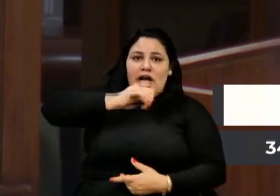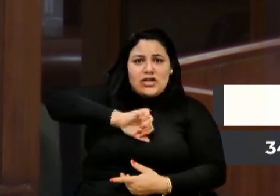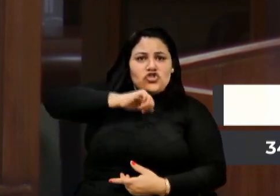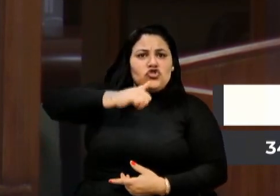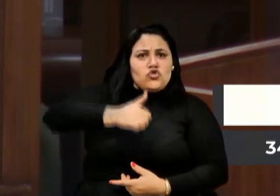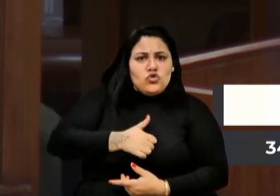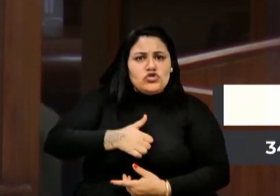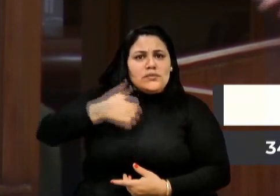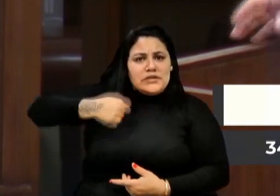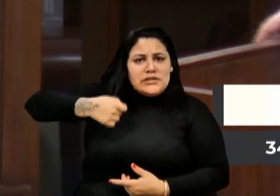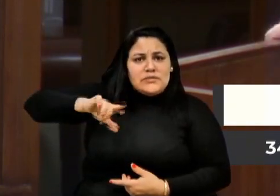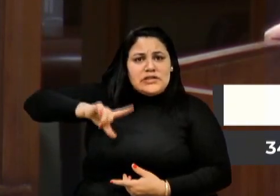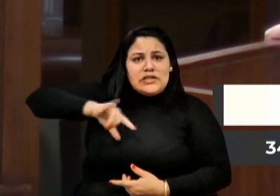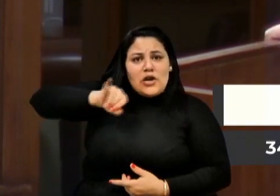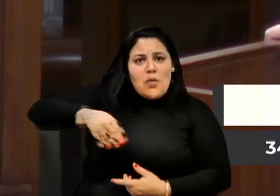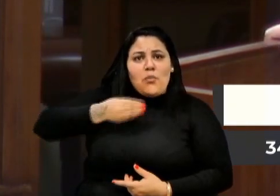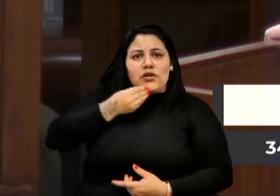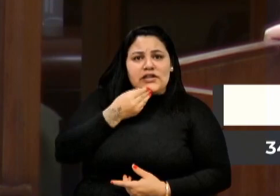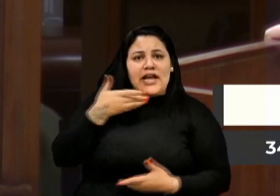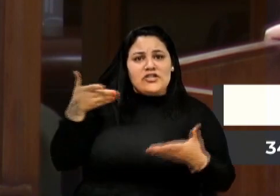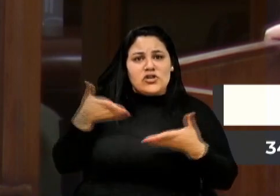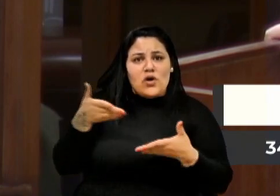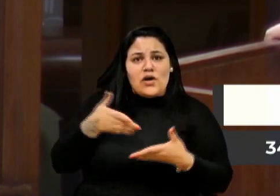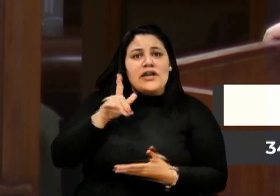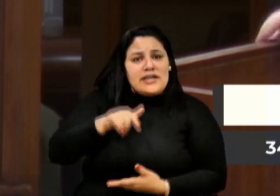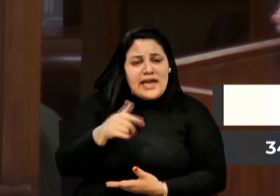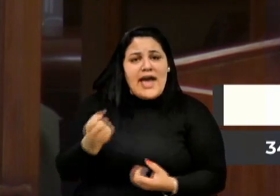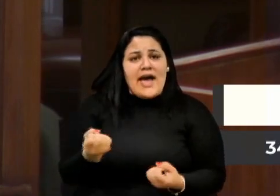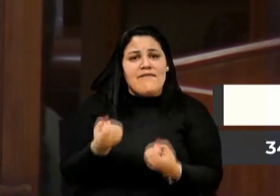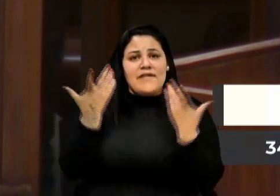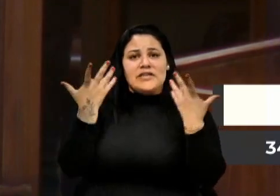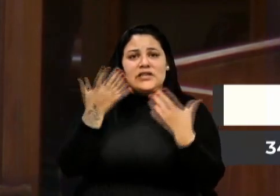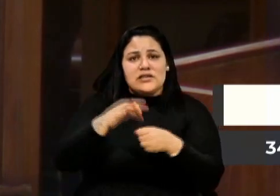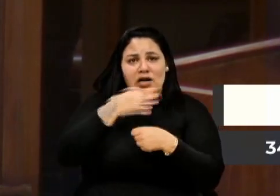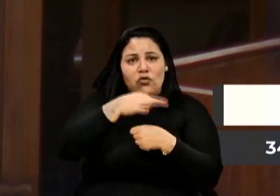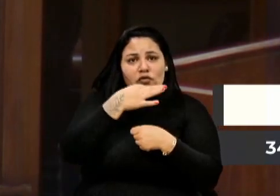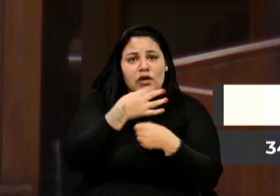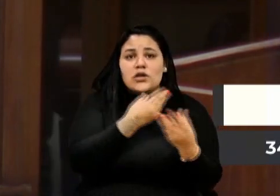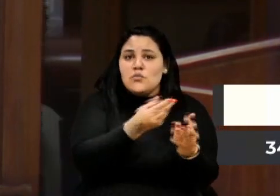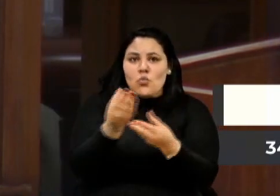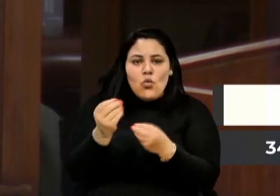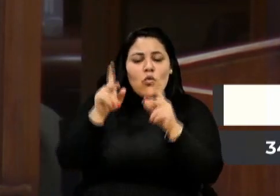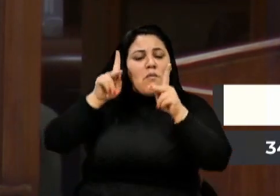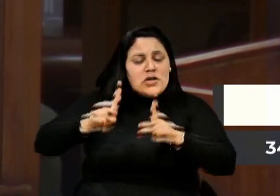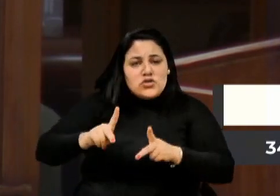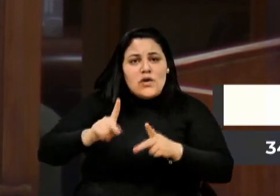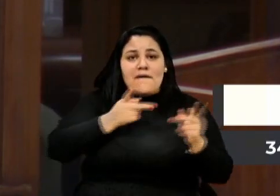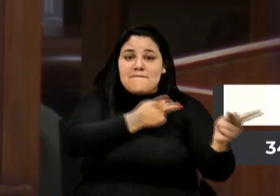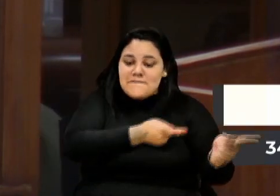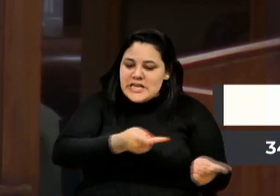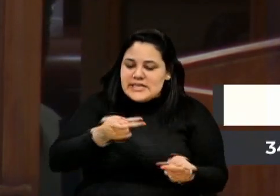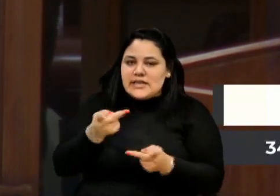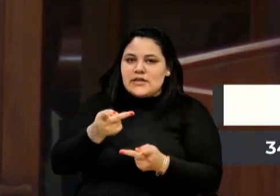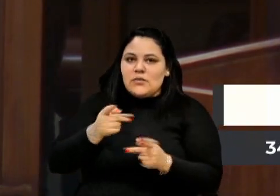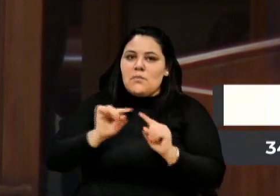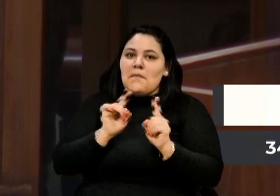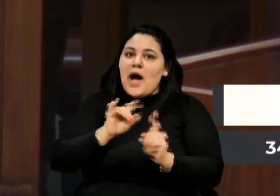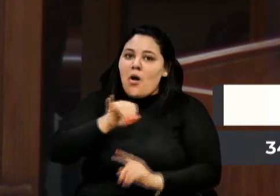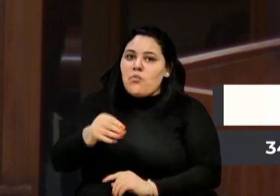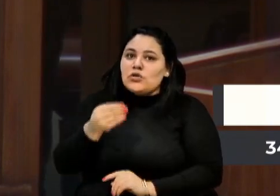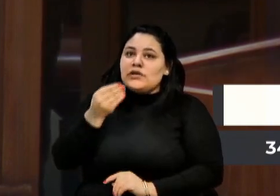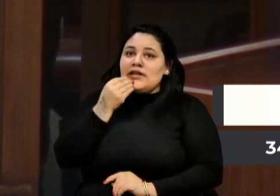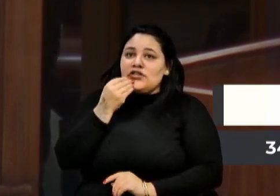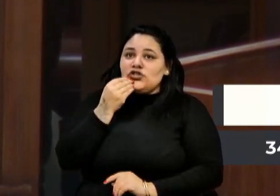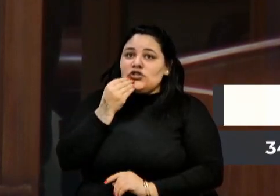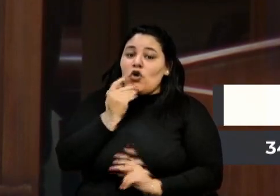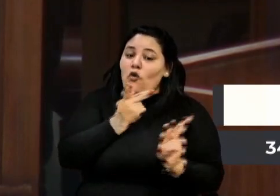temos uma oportunidade logo aí na frente, que é a Festa da Uva, que muita gente virá, mas também é uma oportunidade que a gente convide muito mais